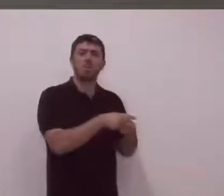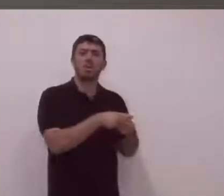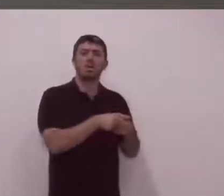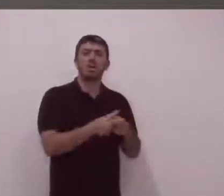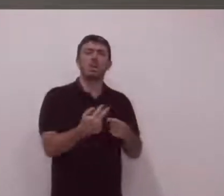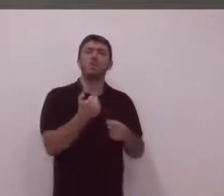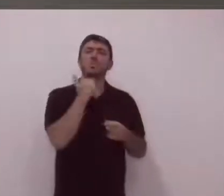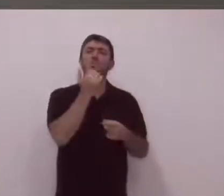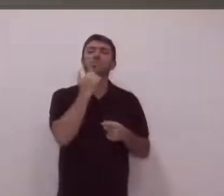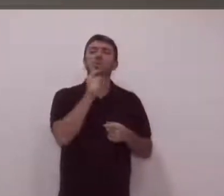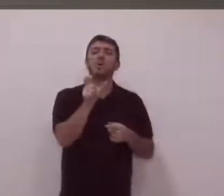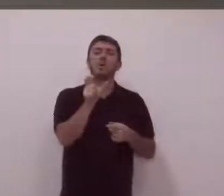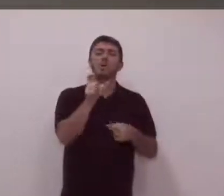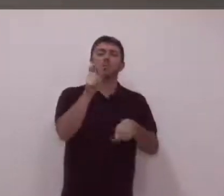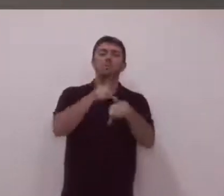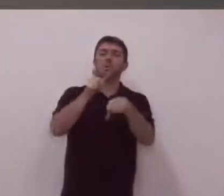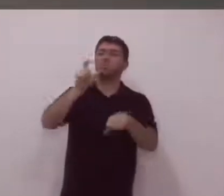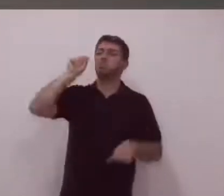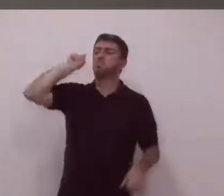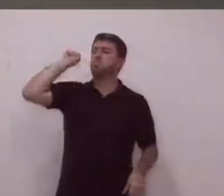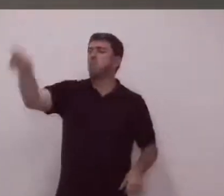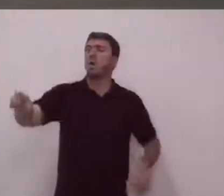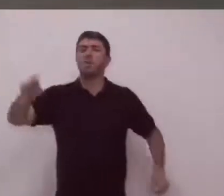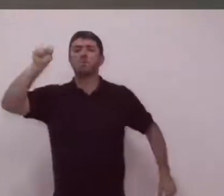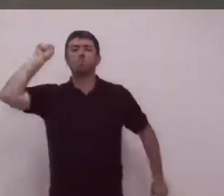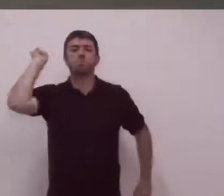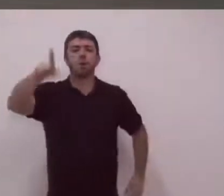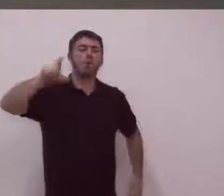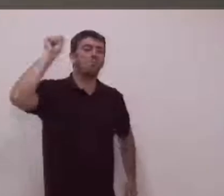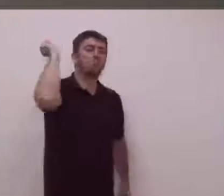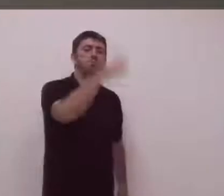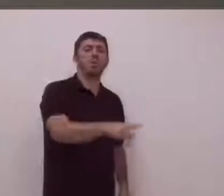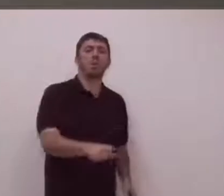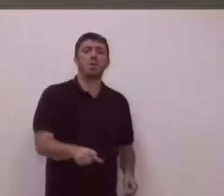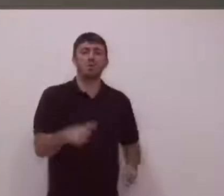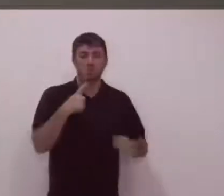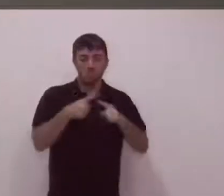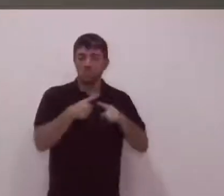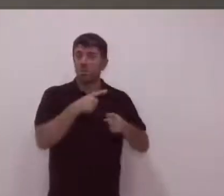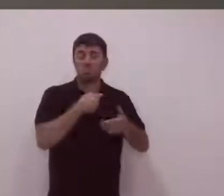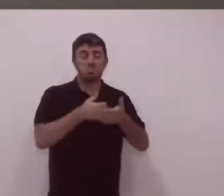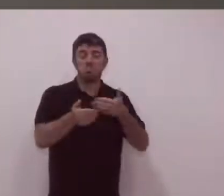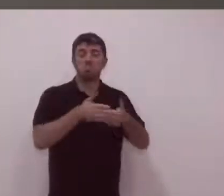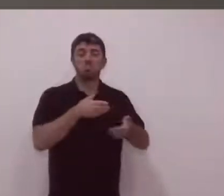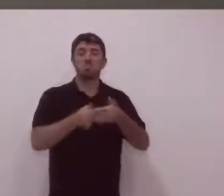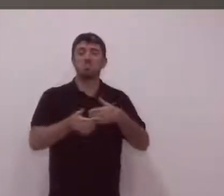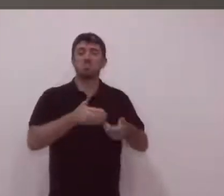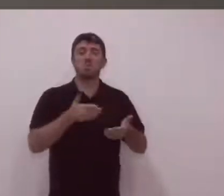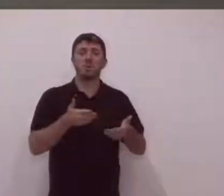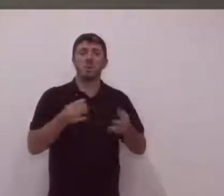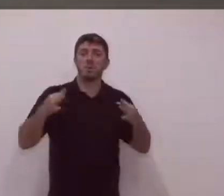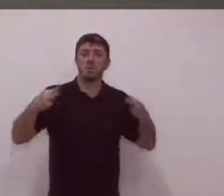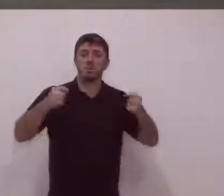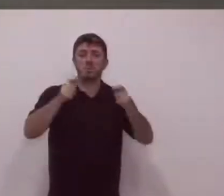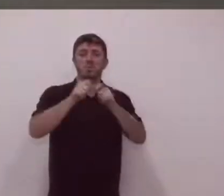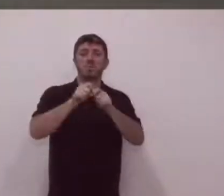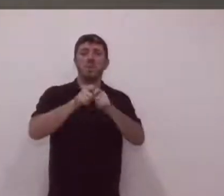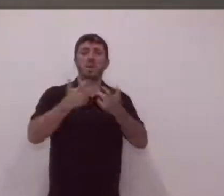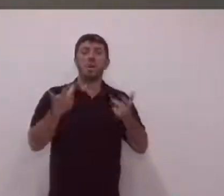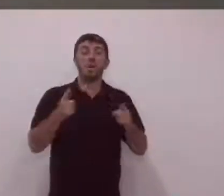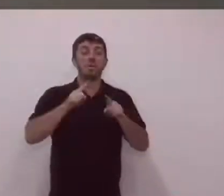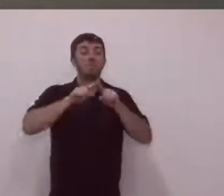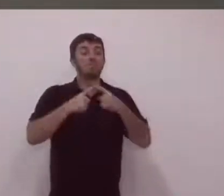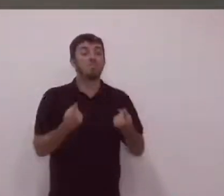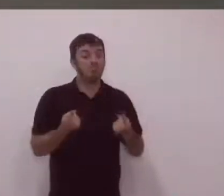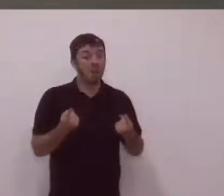faz qualquer um sempre vai ter a possibilidade de atirar pedras em qualquer governo mas no meu ponto de vista